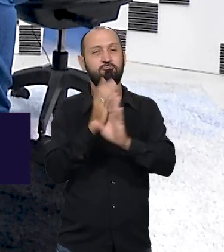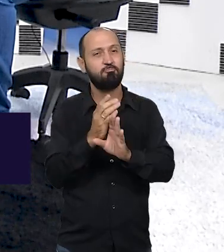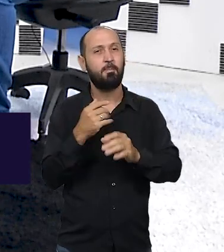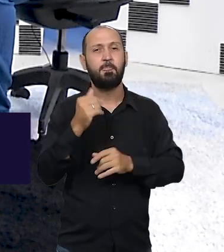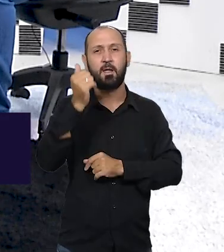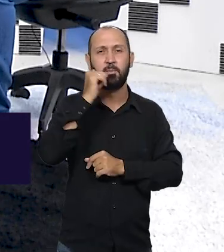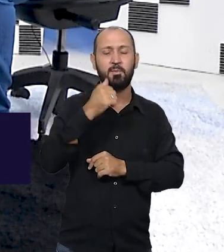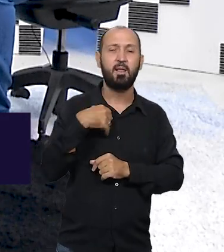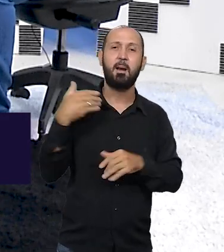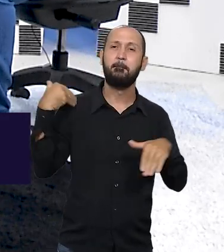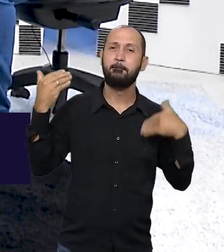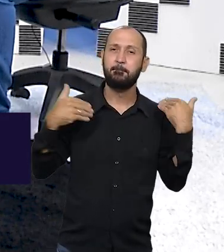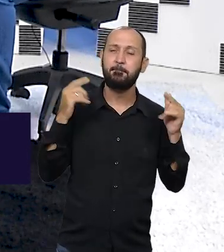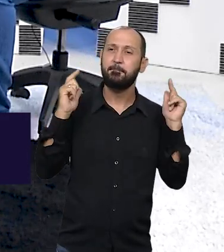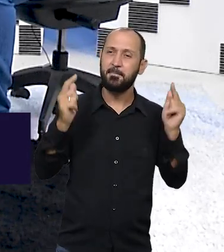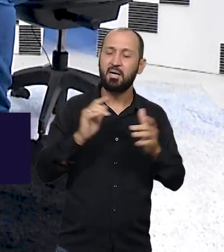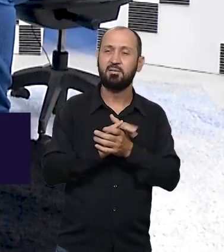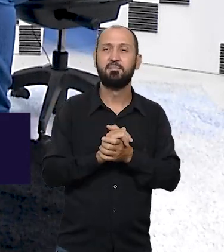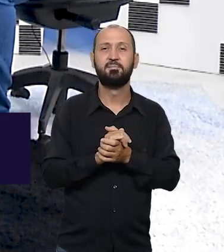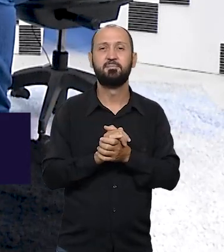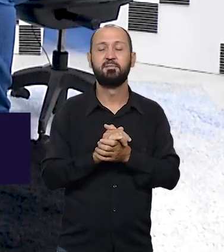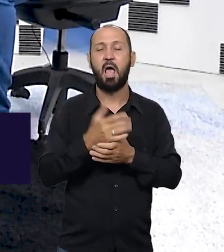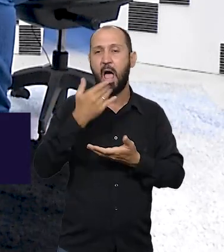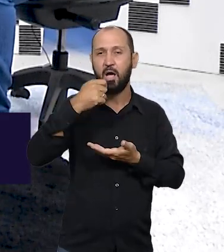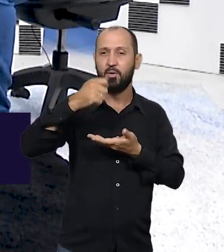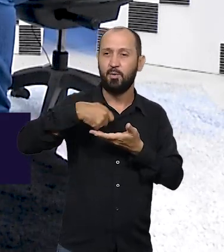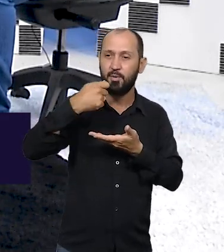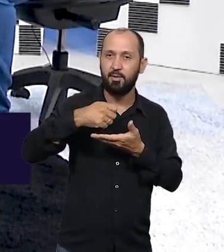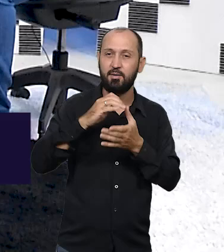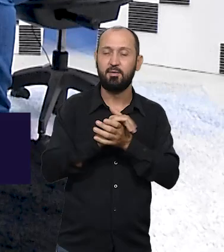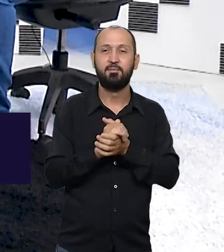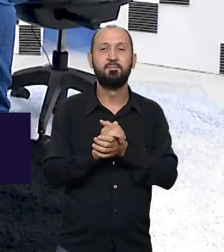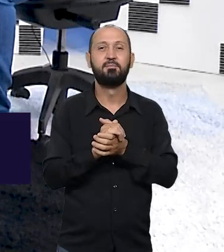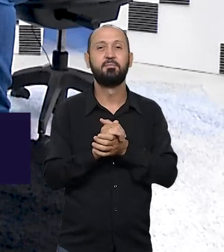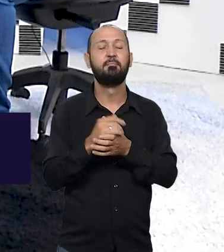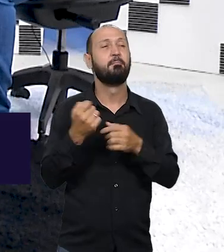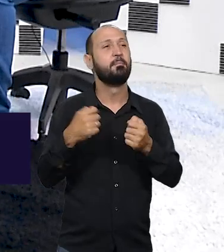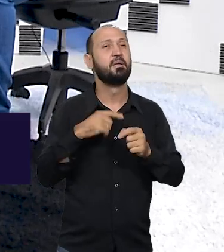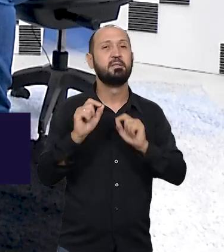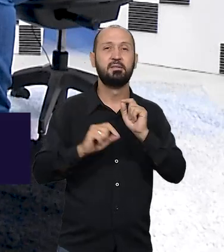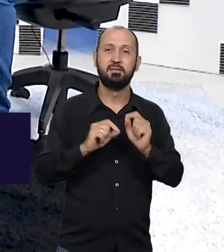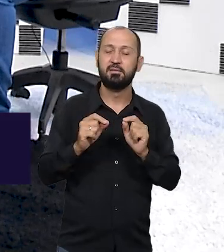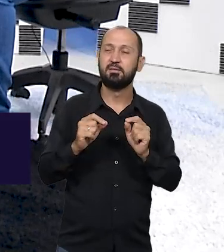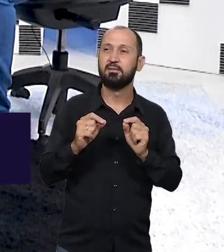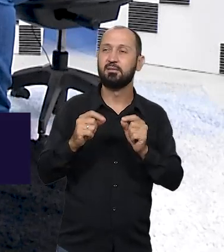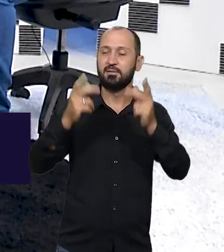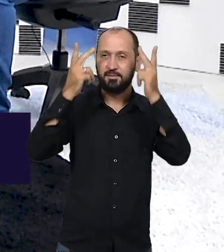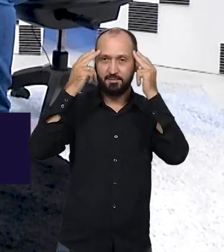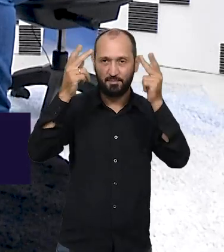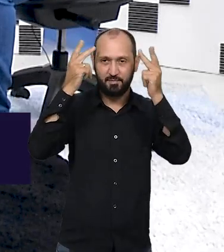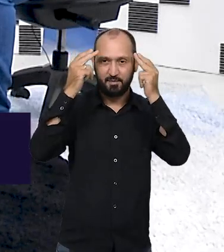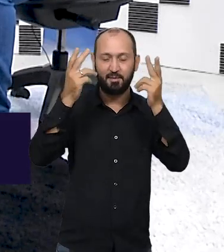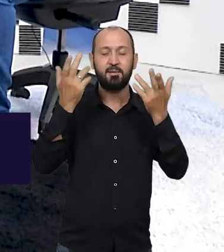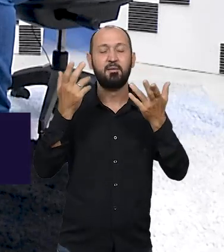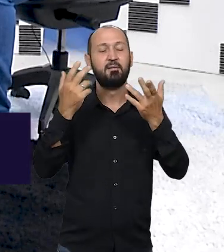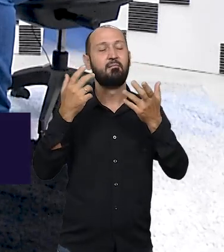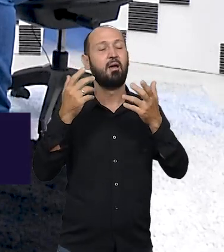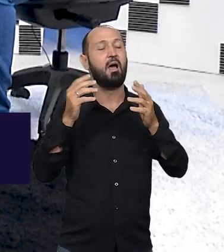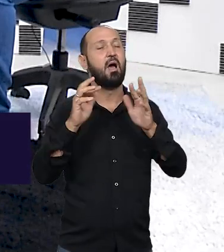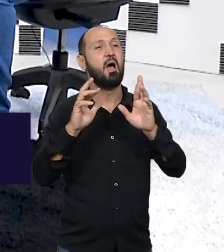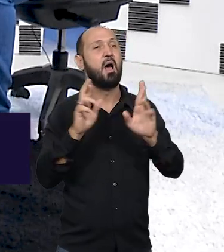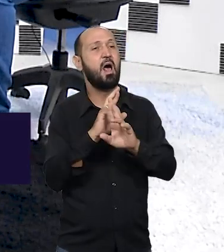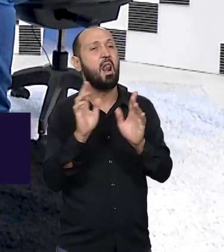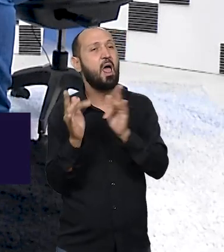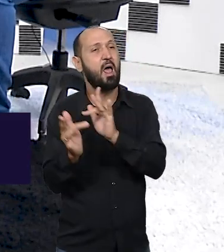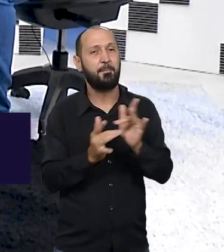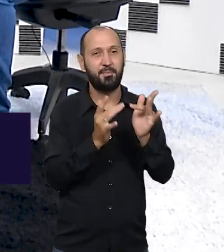sair, de jantar, não, a mulher precisa ser mais tranquila quanto a relacionamentos. Então, quando você entra nesses padrões